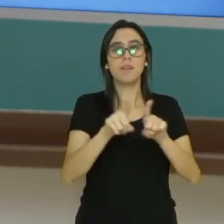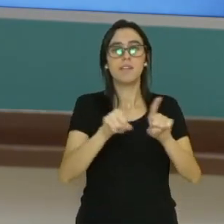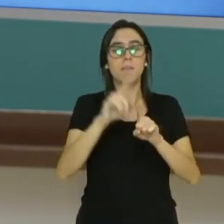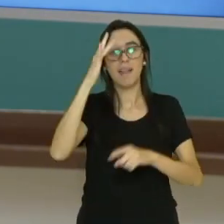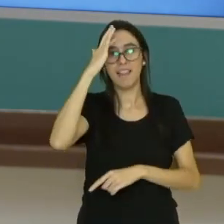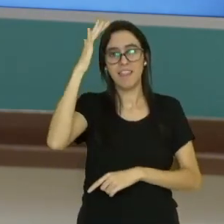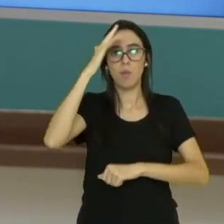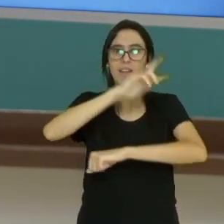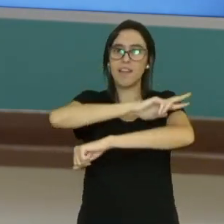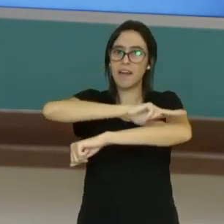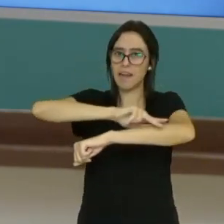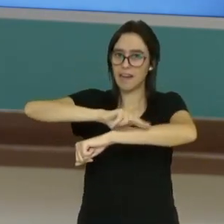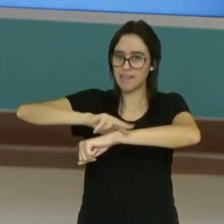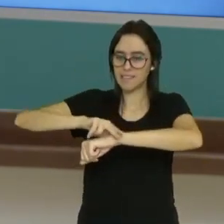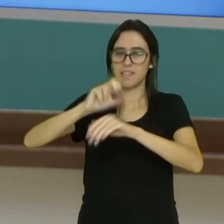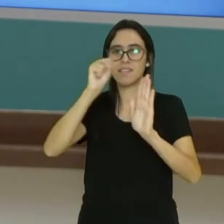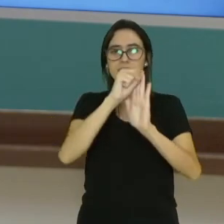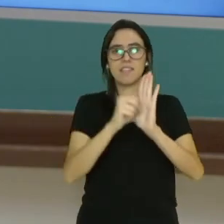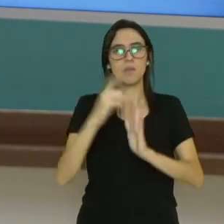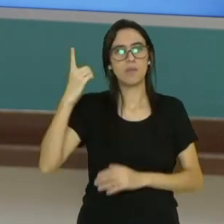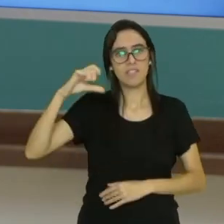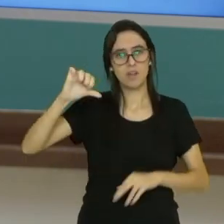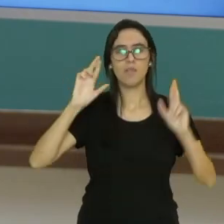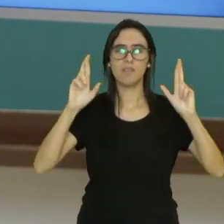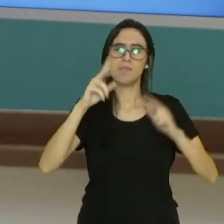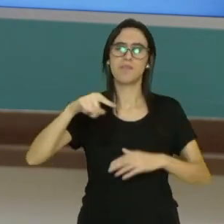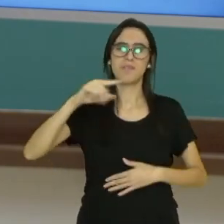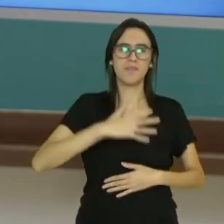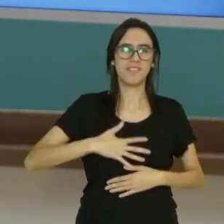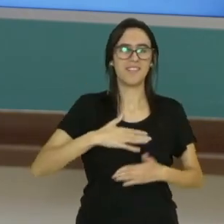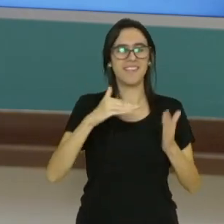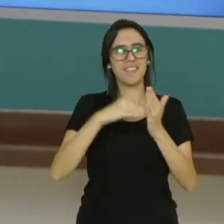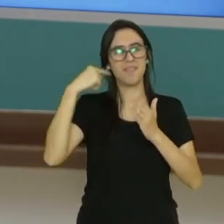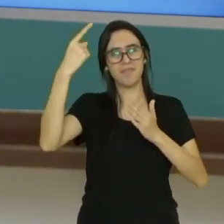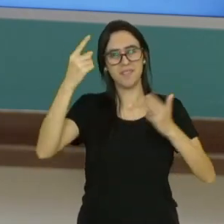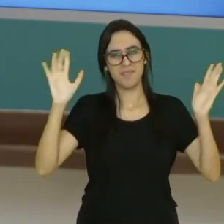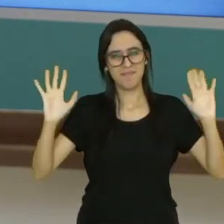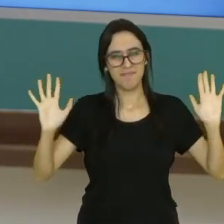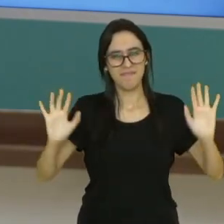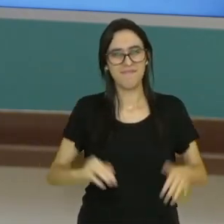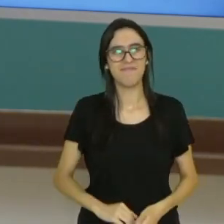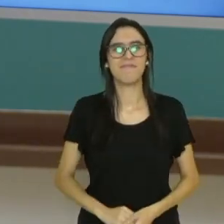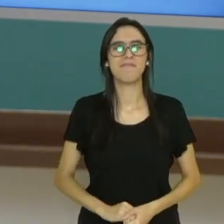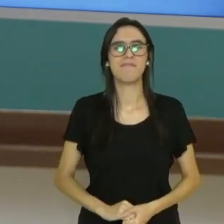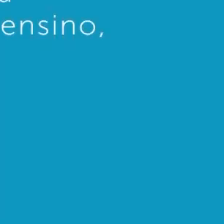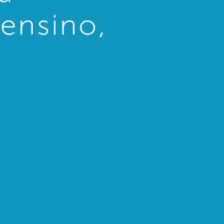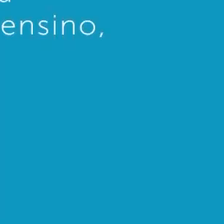as teorias raciais do século XIX. Espero que vocês tenham gostado. Até breve!